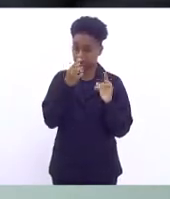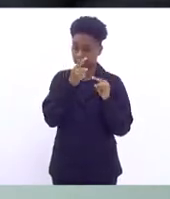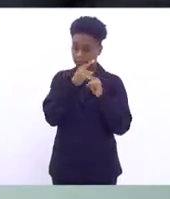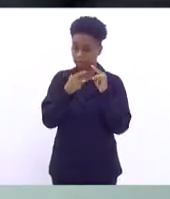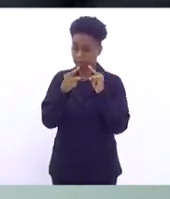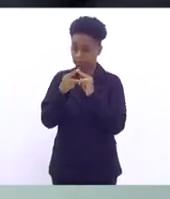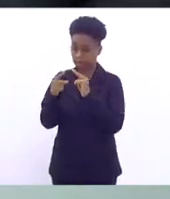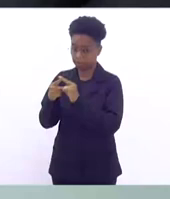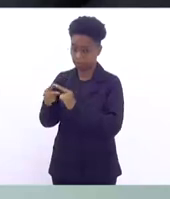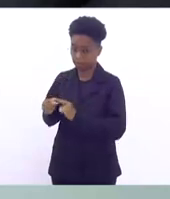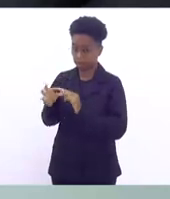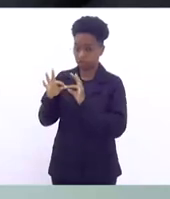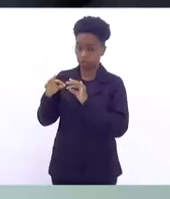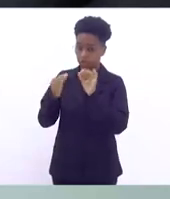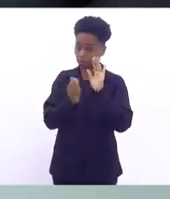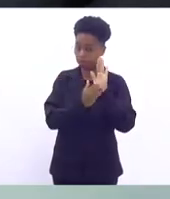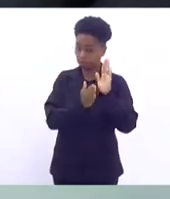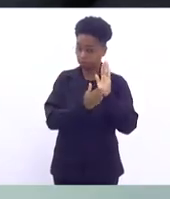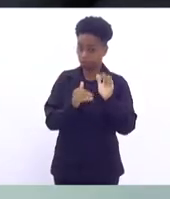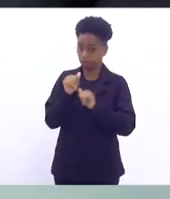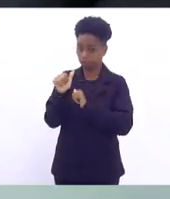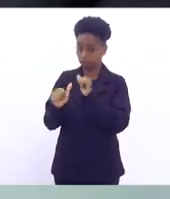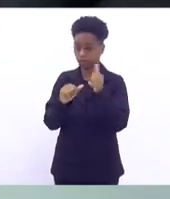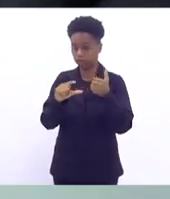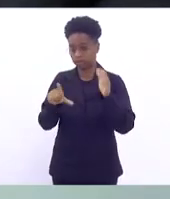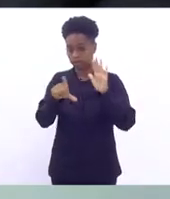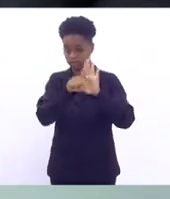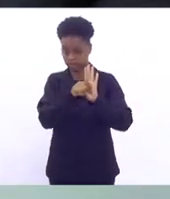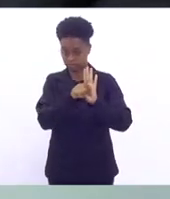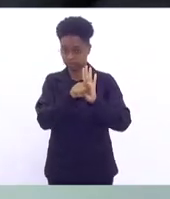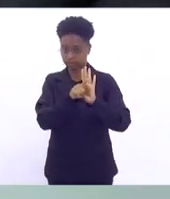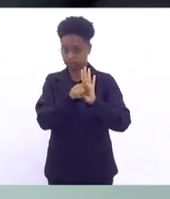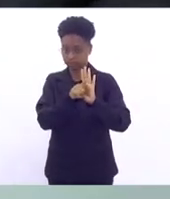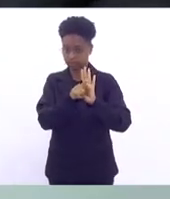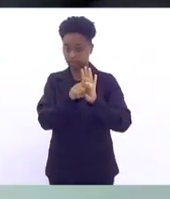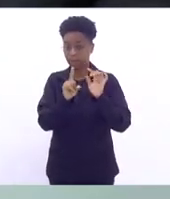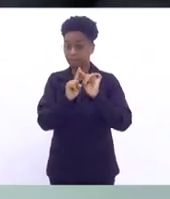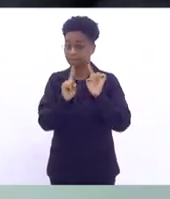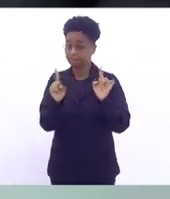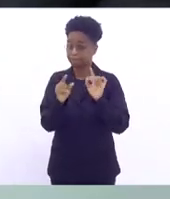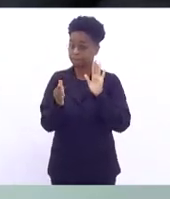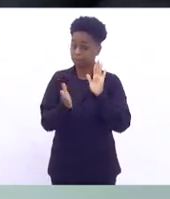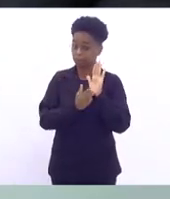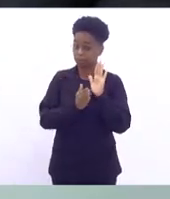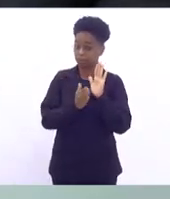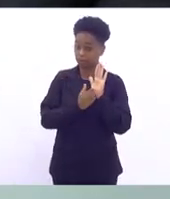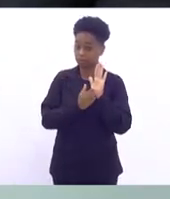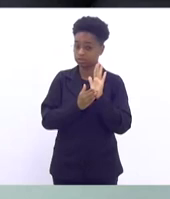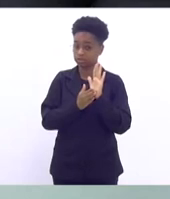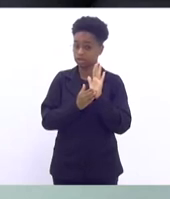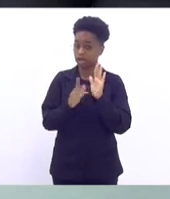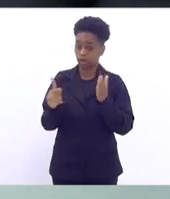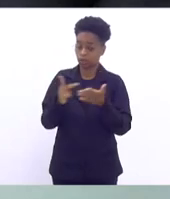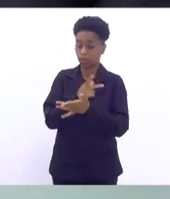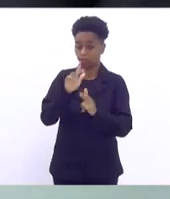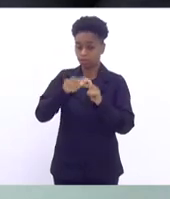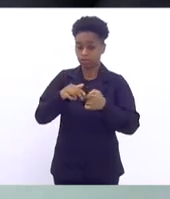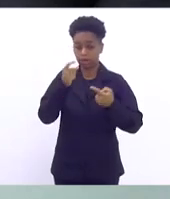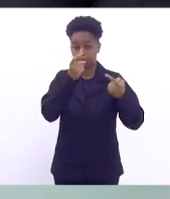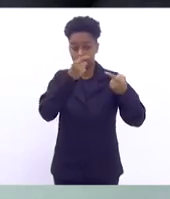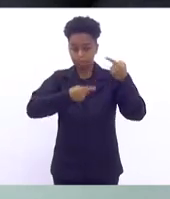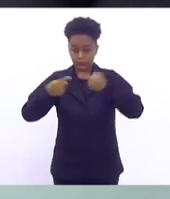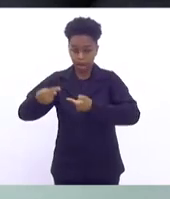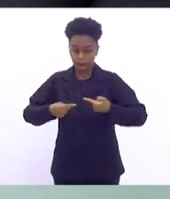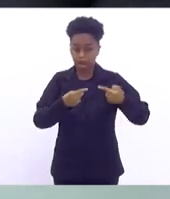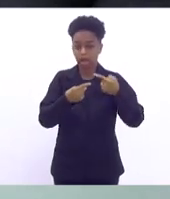medidas as propostas de mudança Legislativa que a gente trazia para lei Mas essas propostas Elas têm sido fruto de um debate que a gente junto com deputado